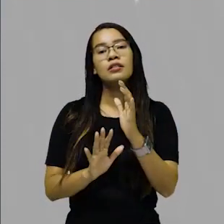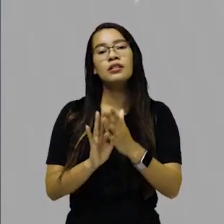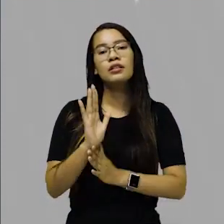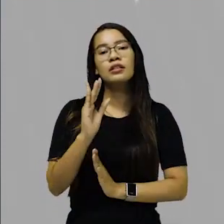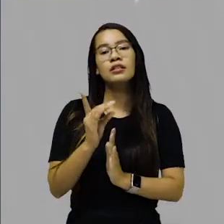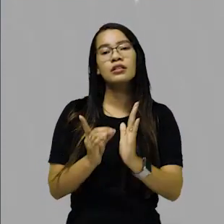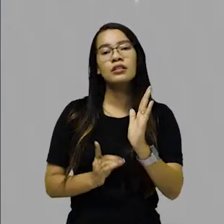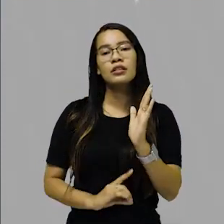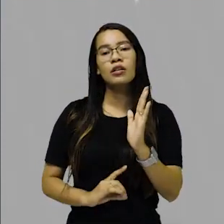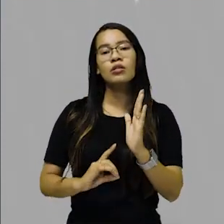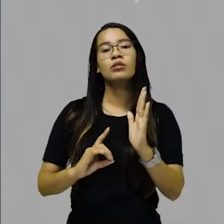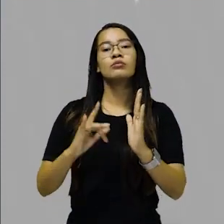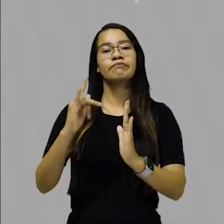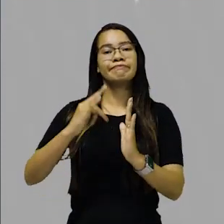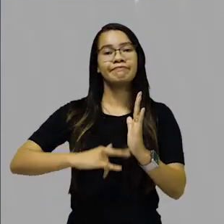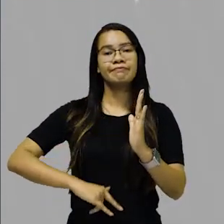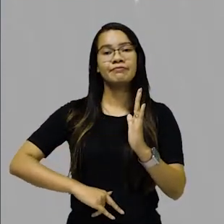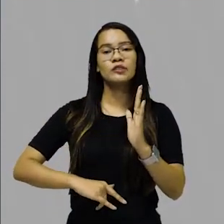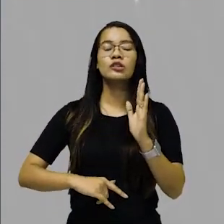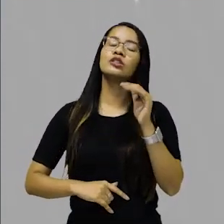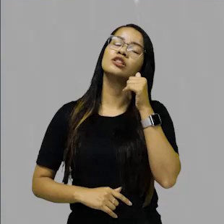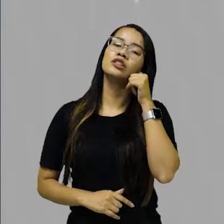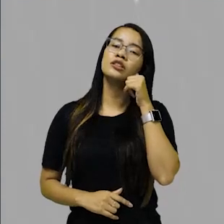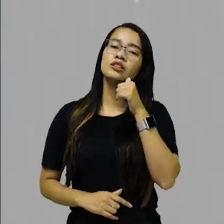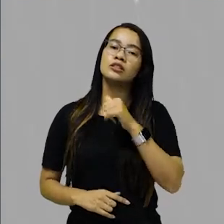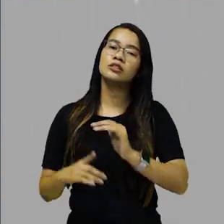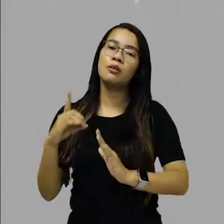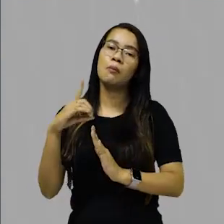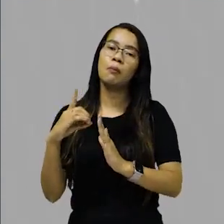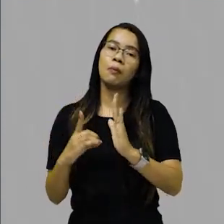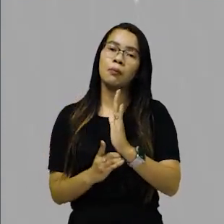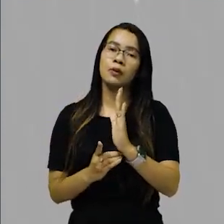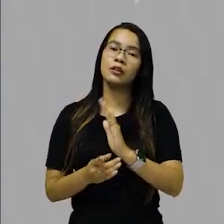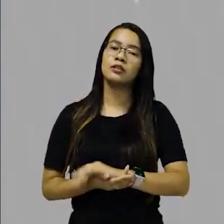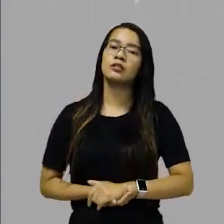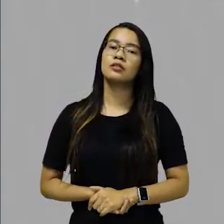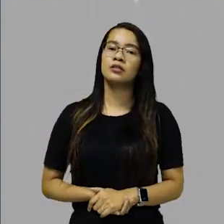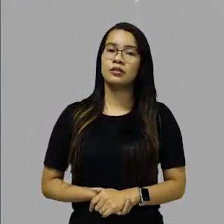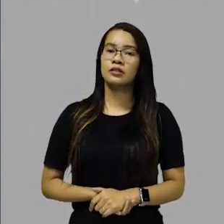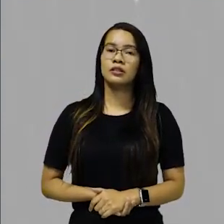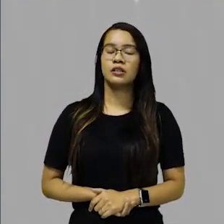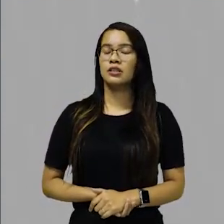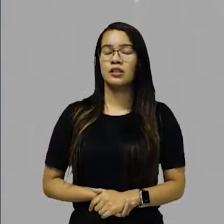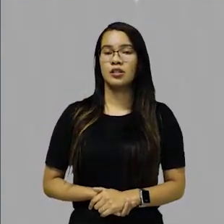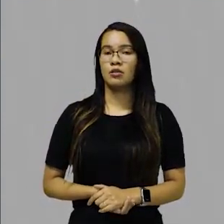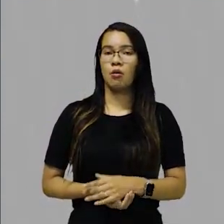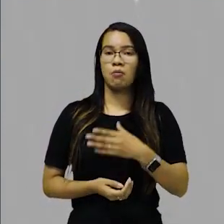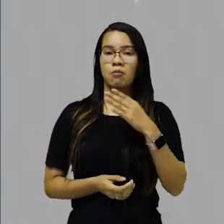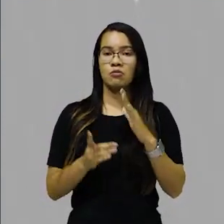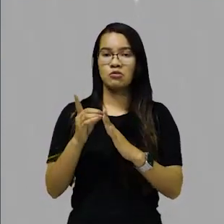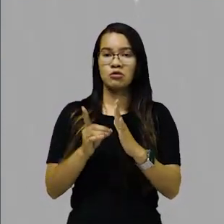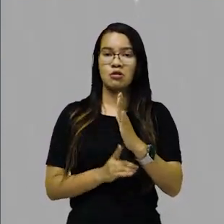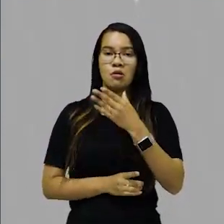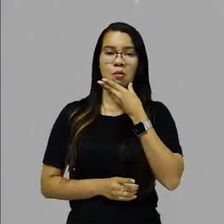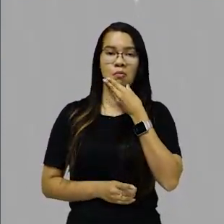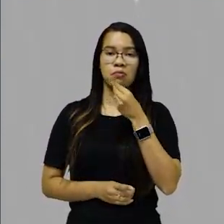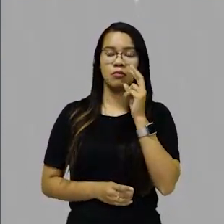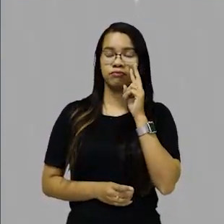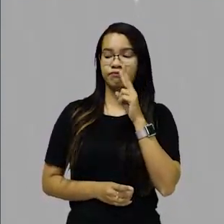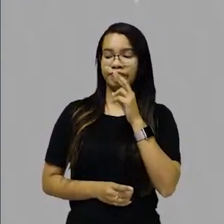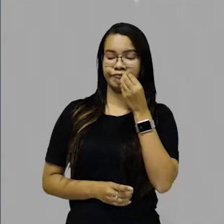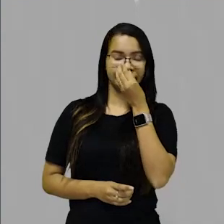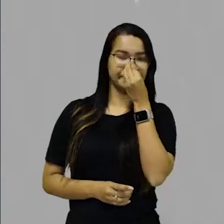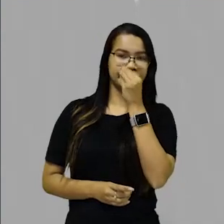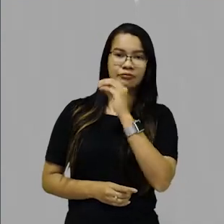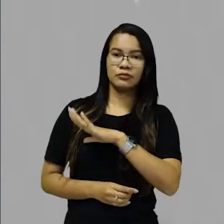Mulher. E que a Declaração dos Direitos do Homem simplesmente ignorou. Então, aqui na Revolução Francesa, você